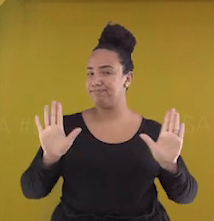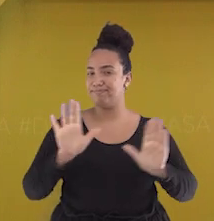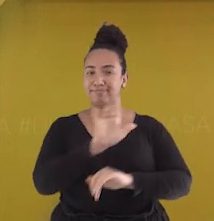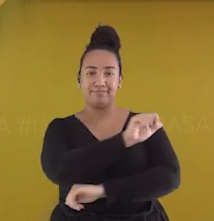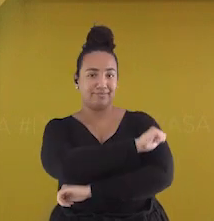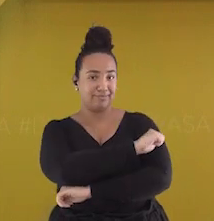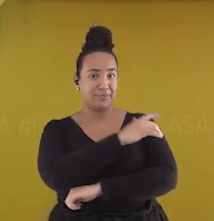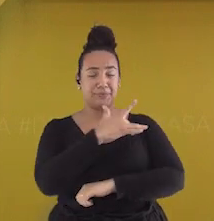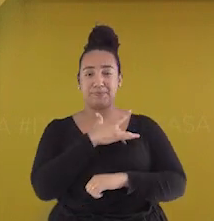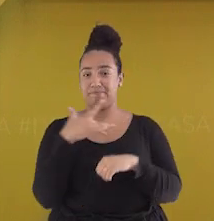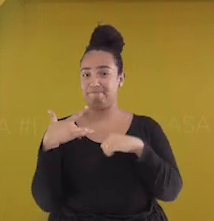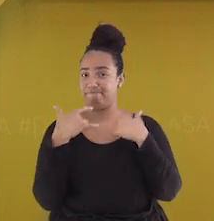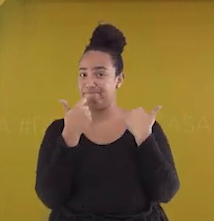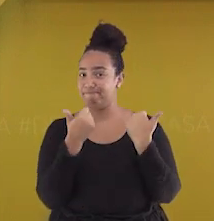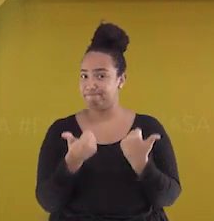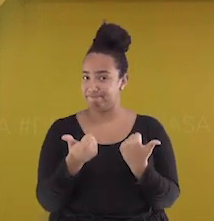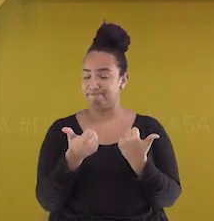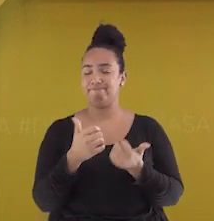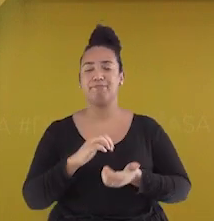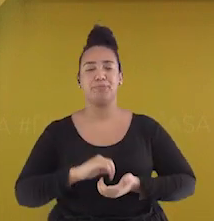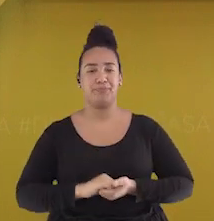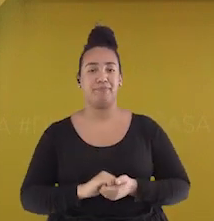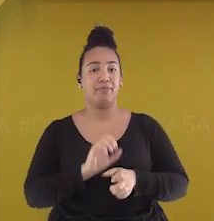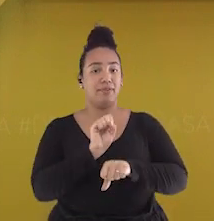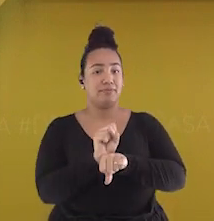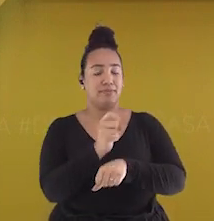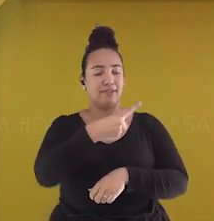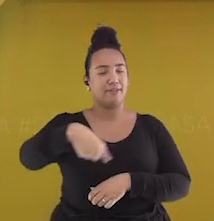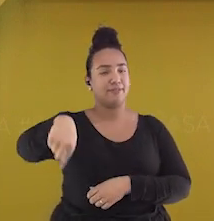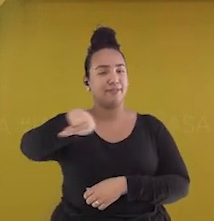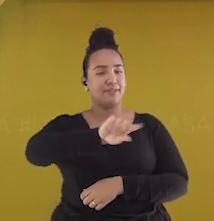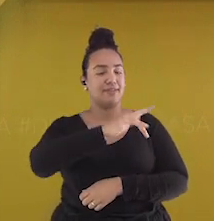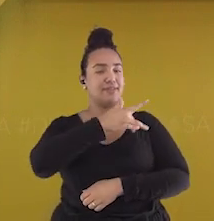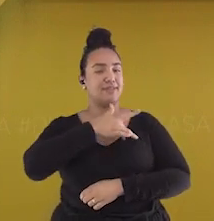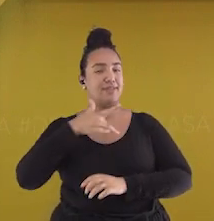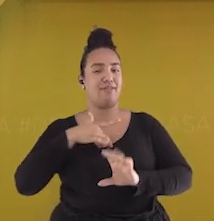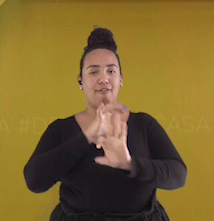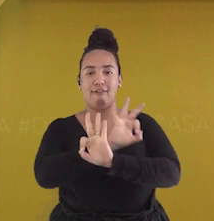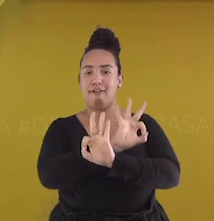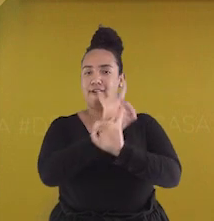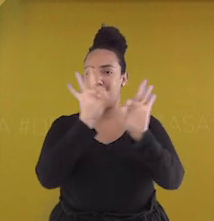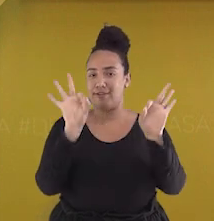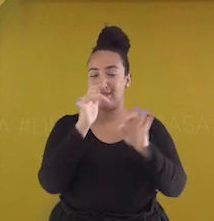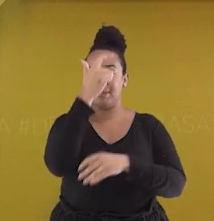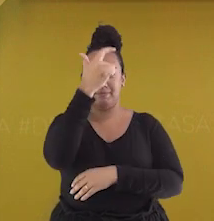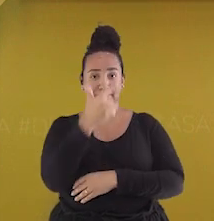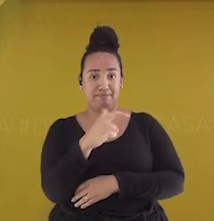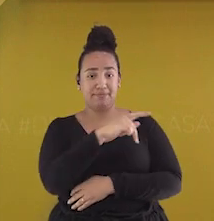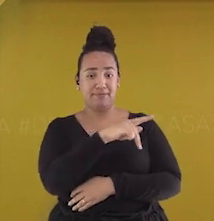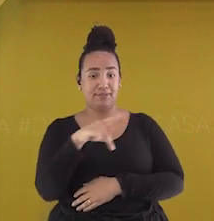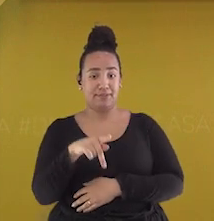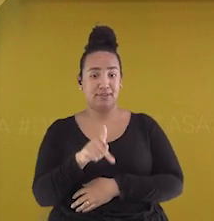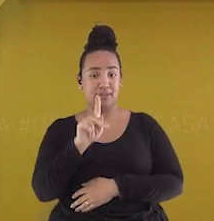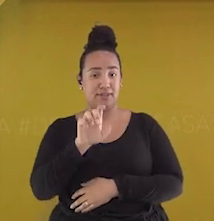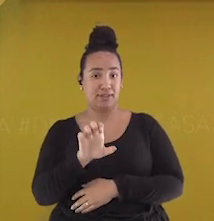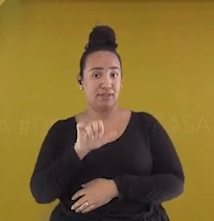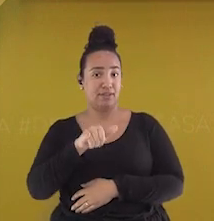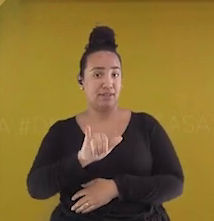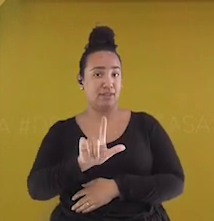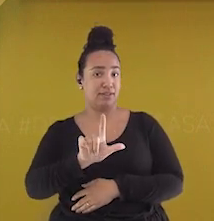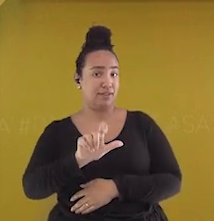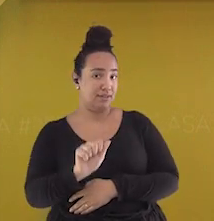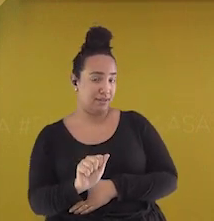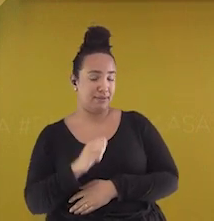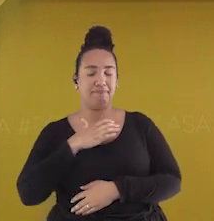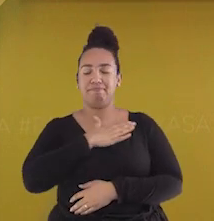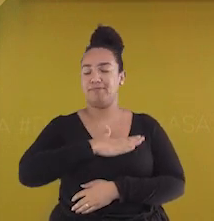Olá, estudantes, tudo bem? Como vocês estão? Espero que estejam ótimos. Eu sou a professora Keila. É